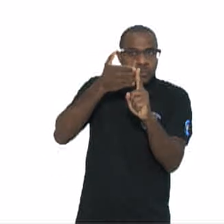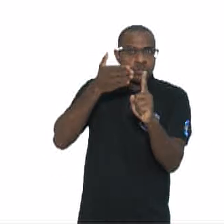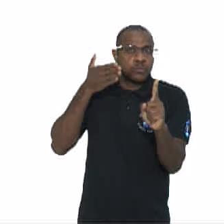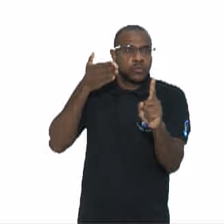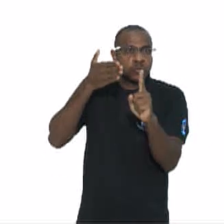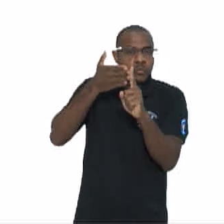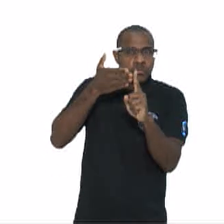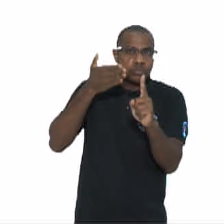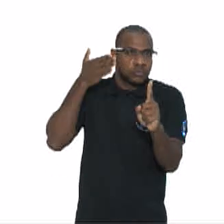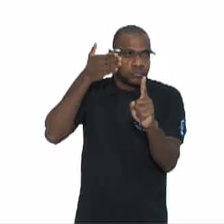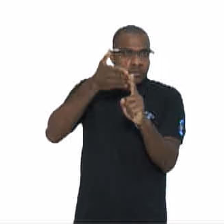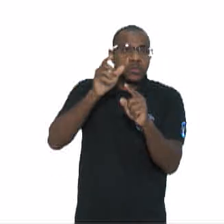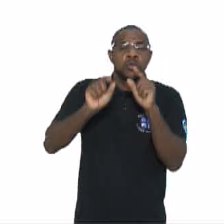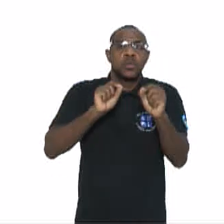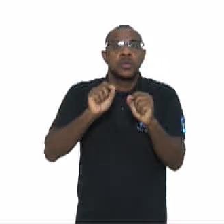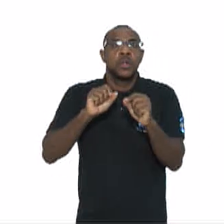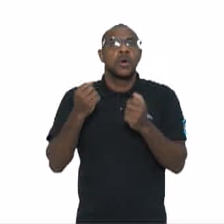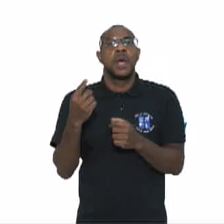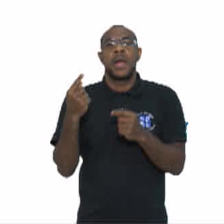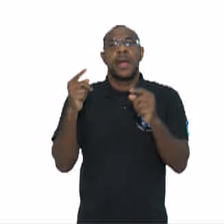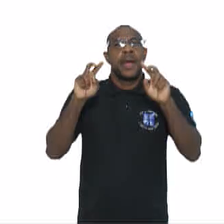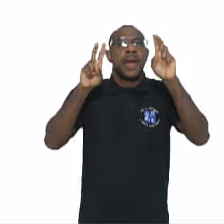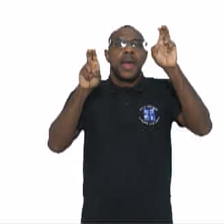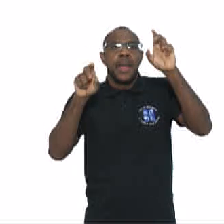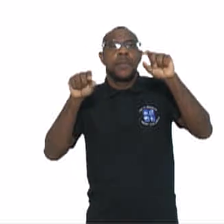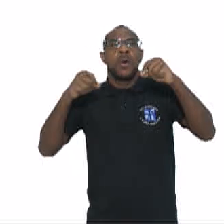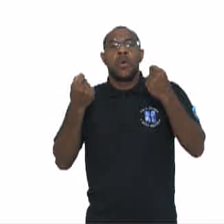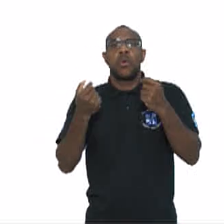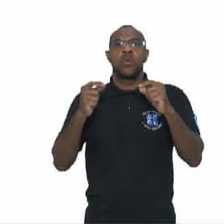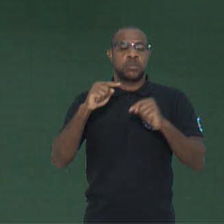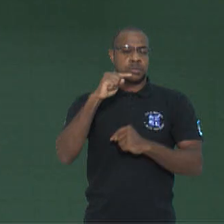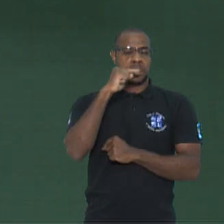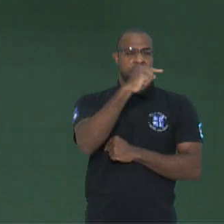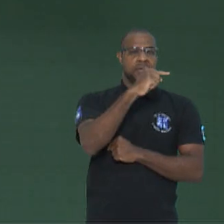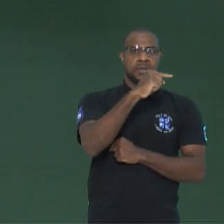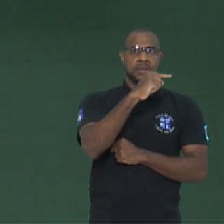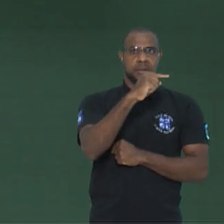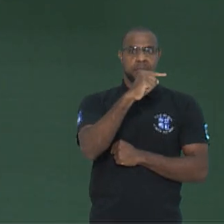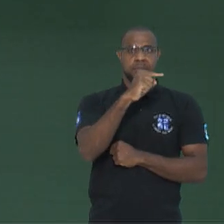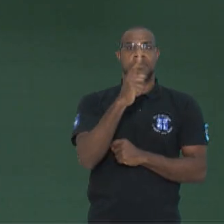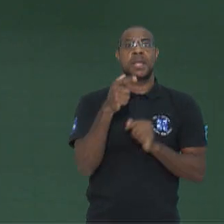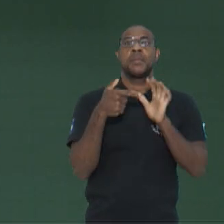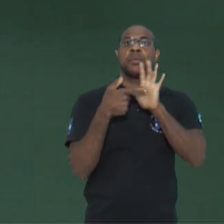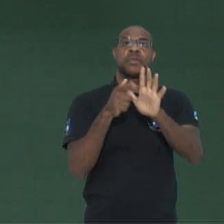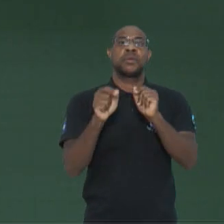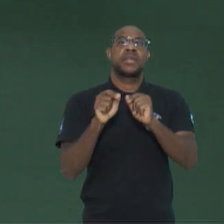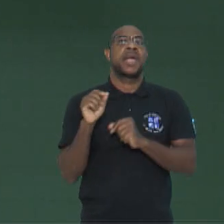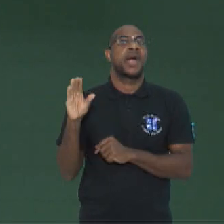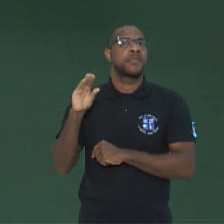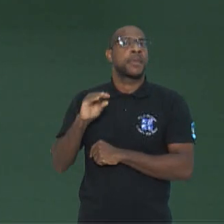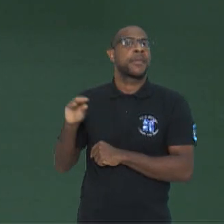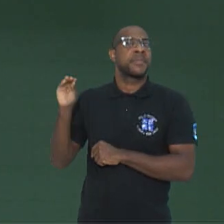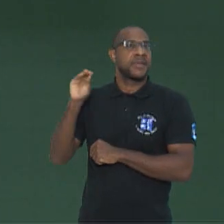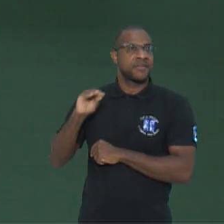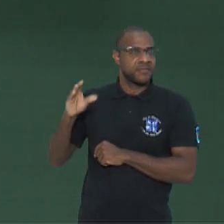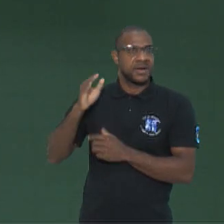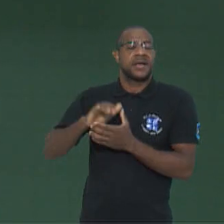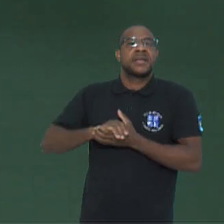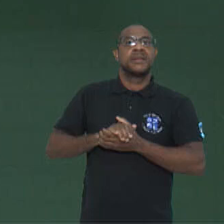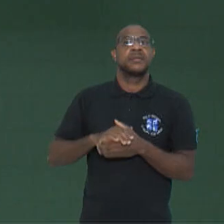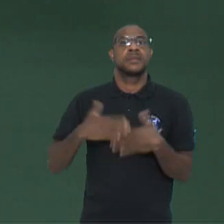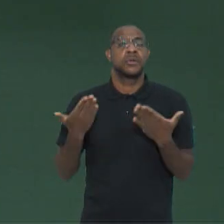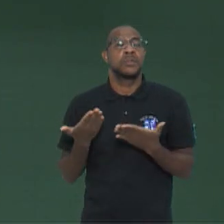aspas, ou iniciado por travessão para indicar a fala. Então, geralmente, não que isso seja uma regra, né,